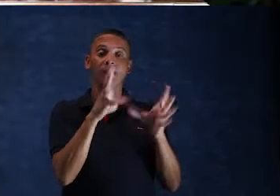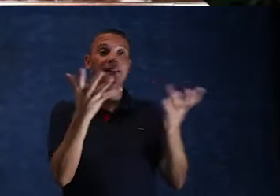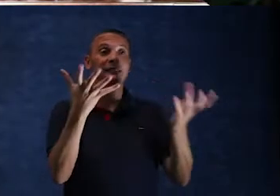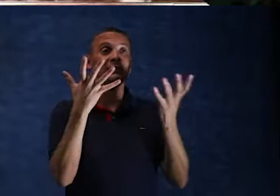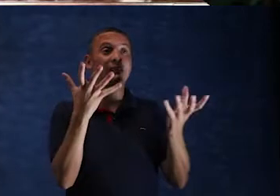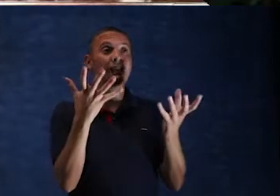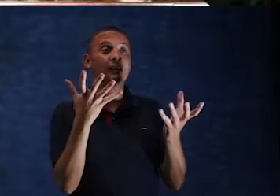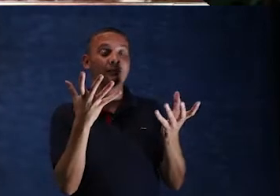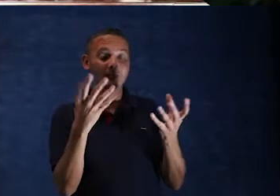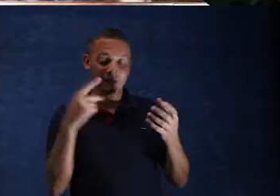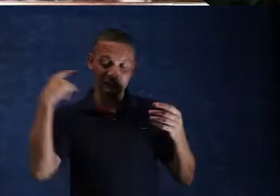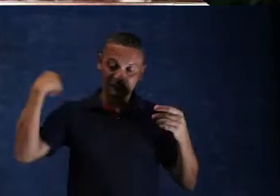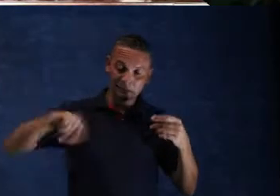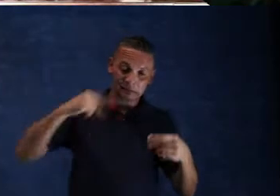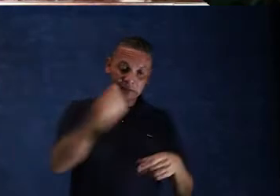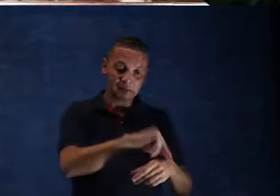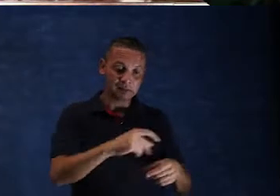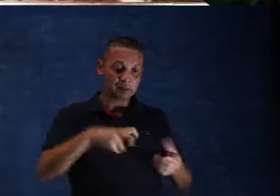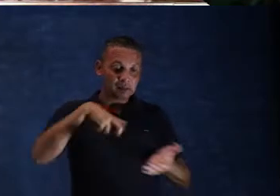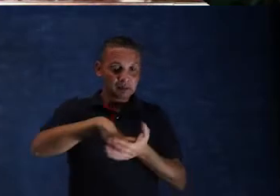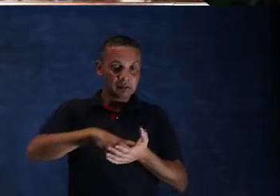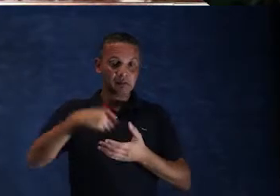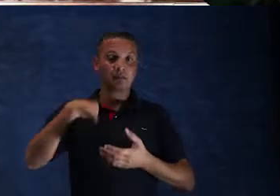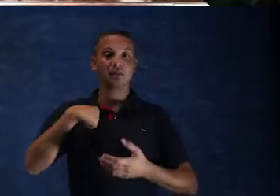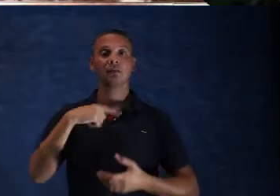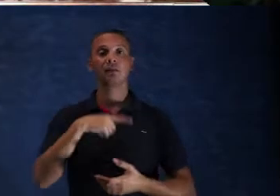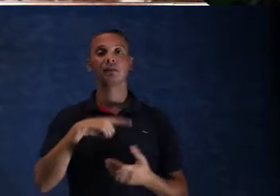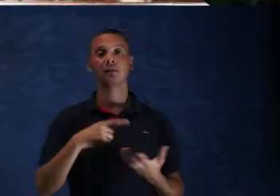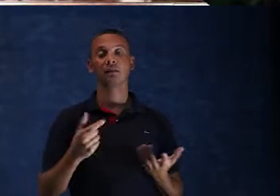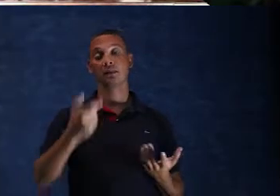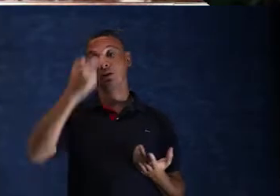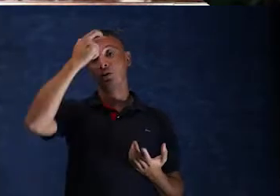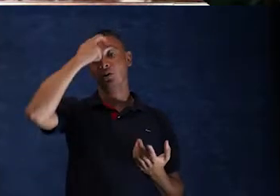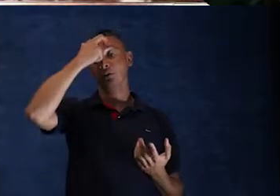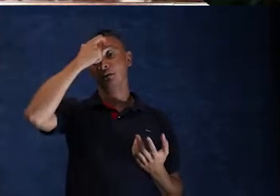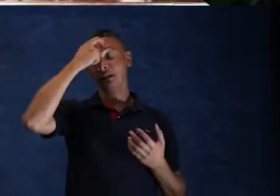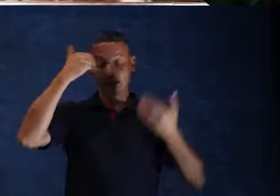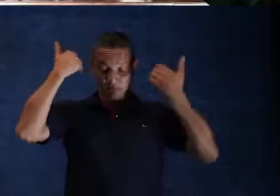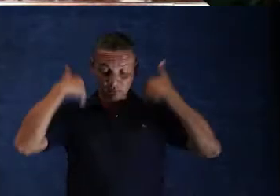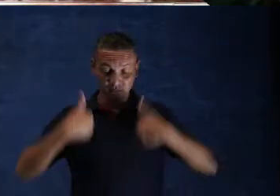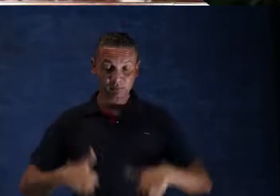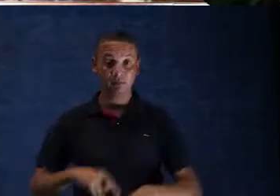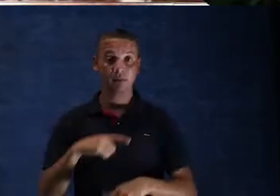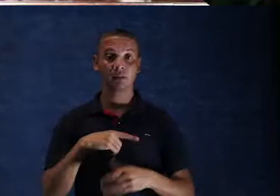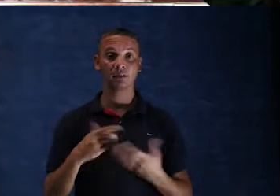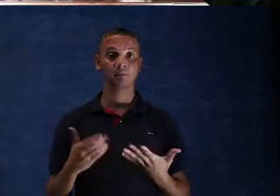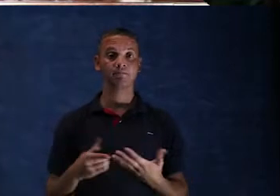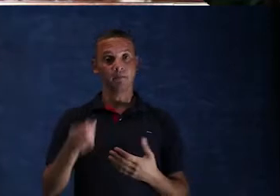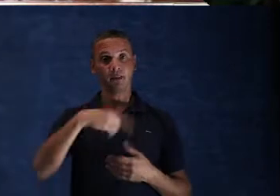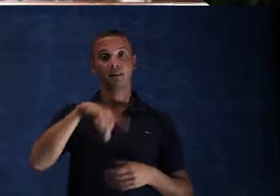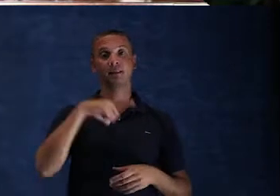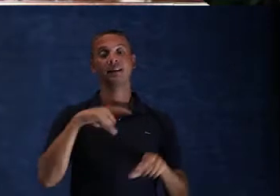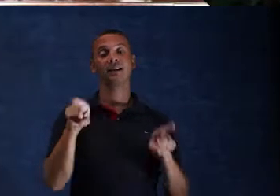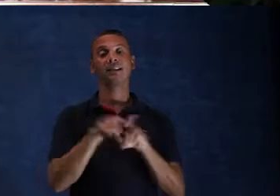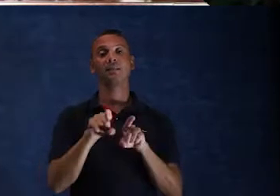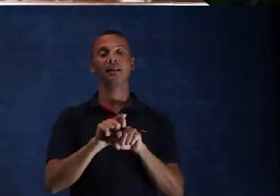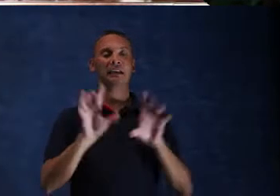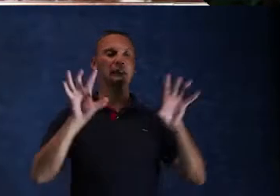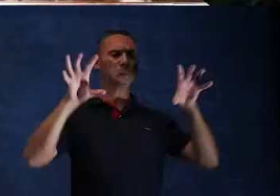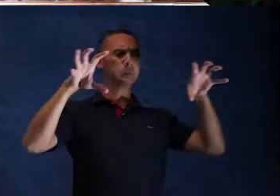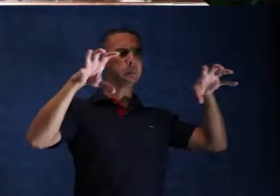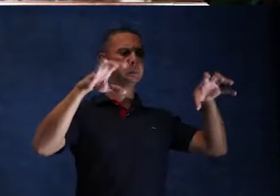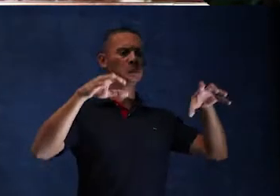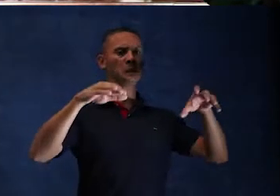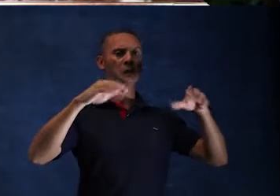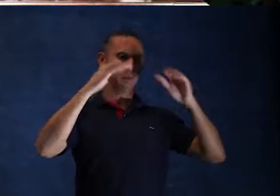querer se punir a si próprio. Né? Consciência moral. Exato. E nós temos os monstros morais, né?